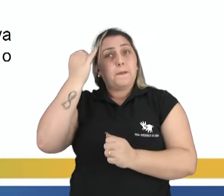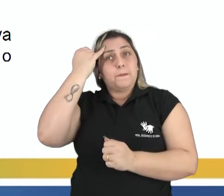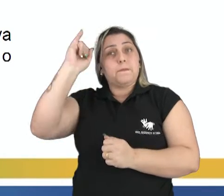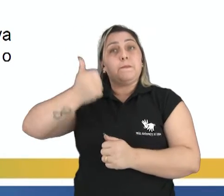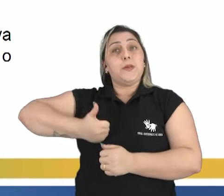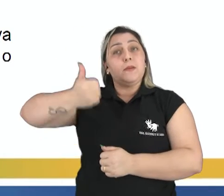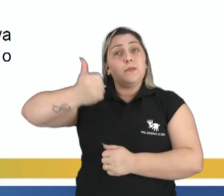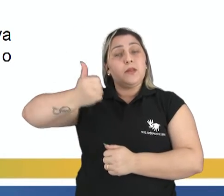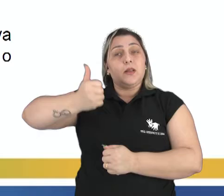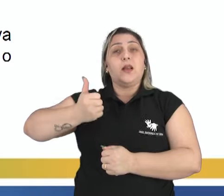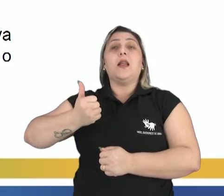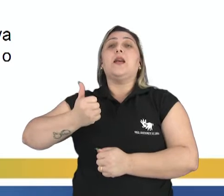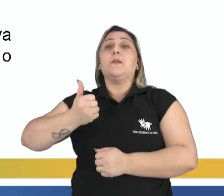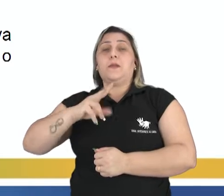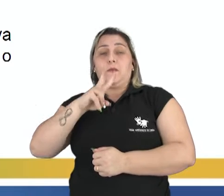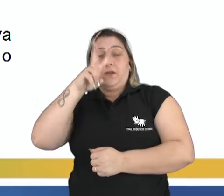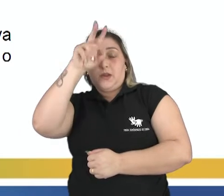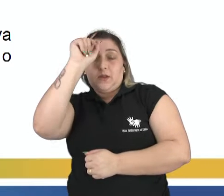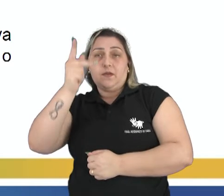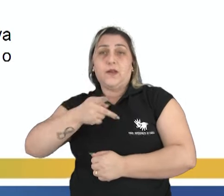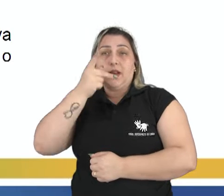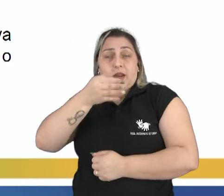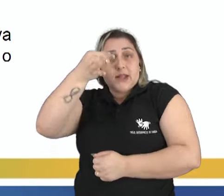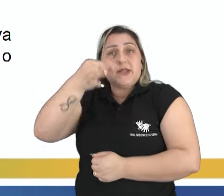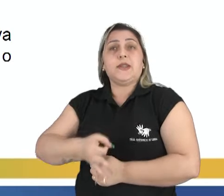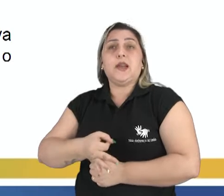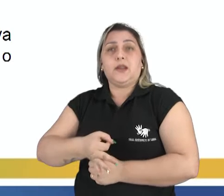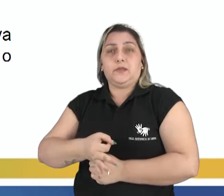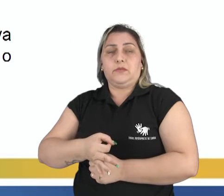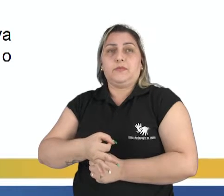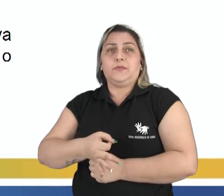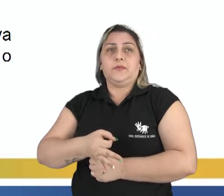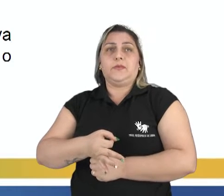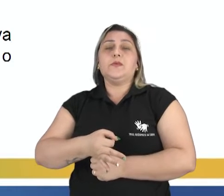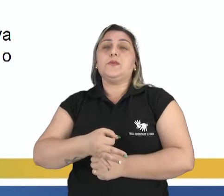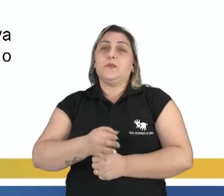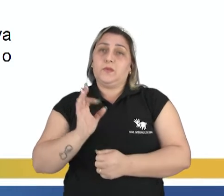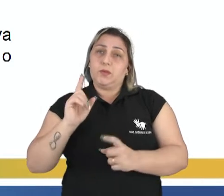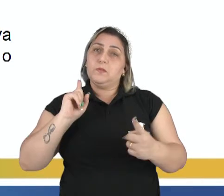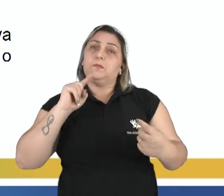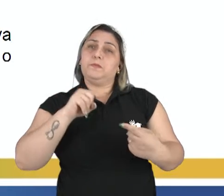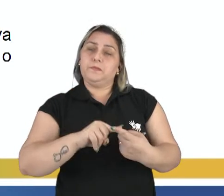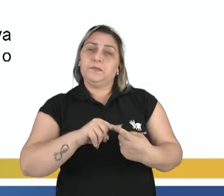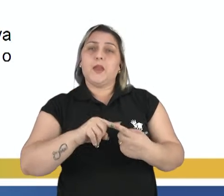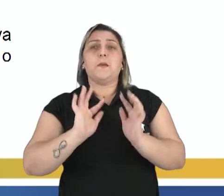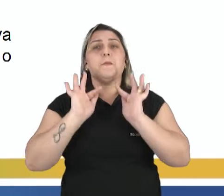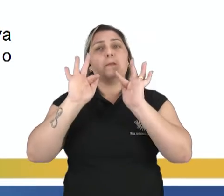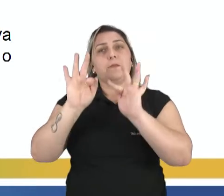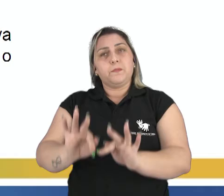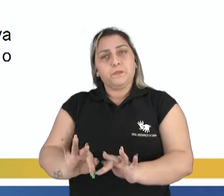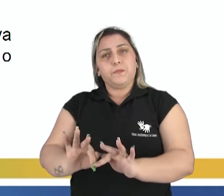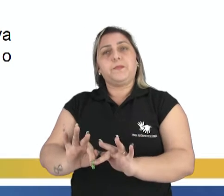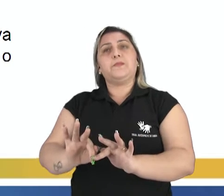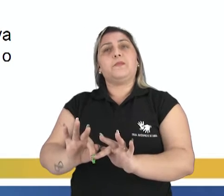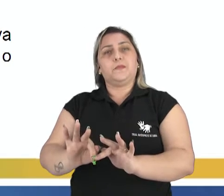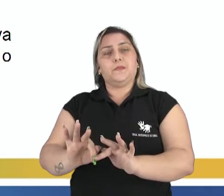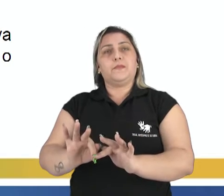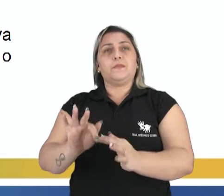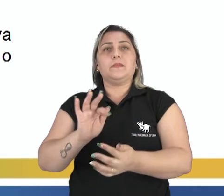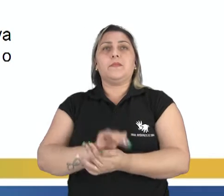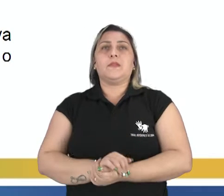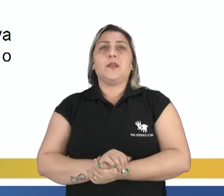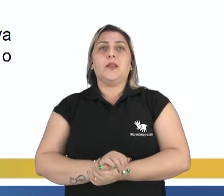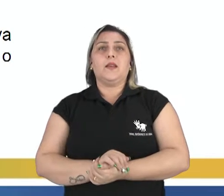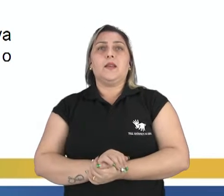quê? Para reforçar do que ele está falando é correto, tá bom? É com esse intuito. E aí, por fim, vem a conclusão, que é